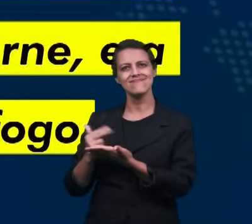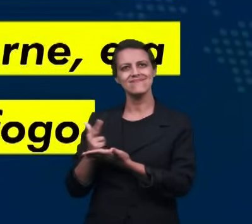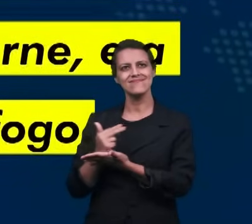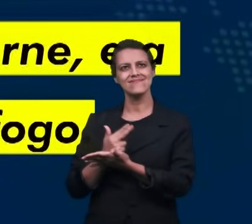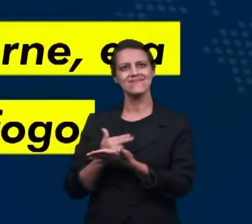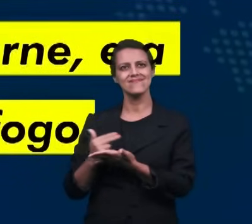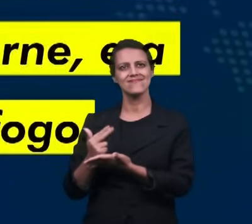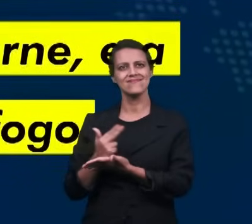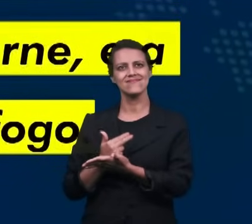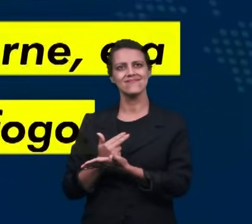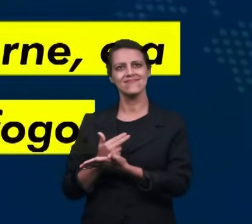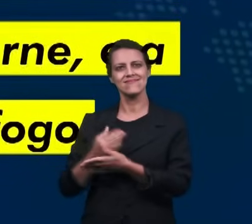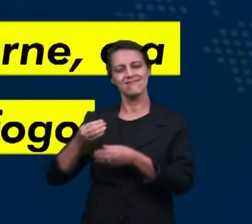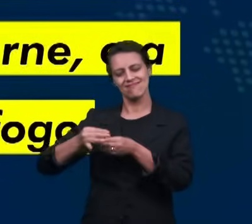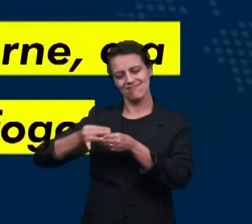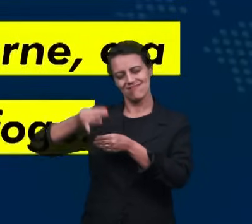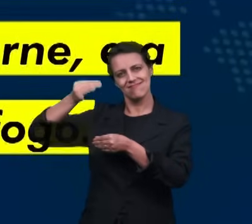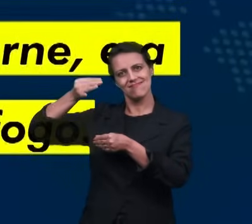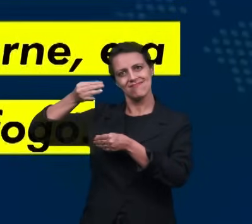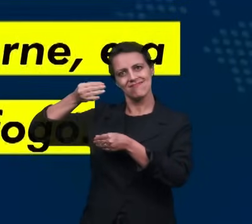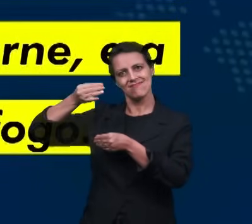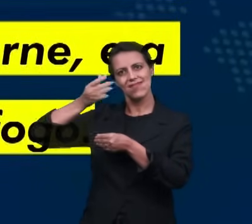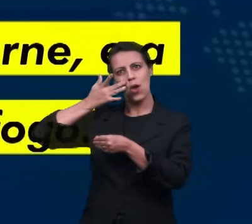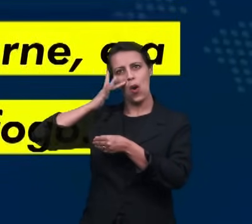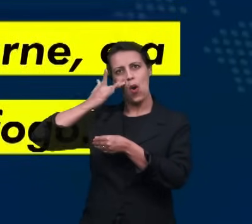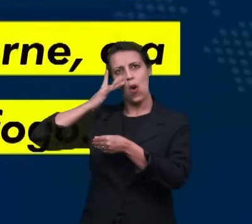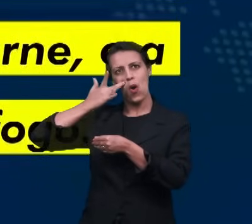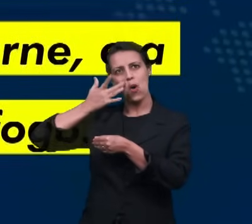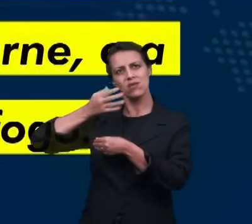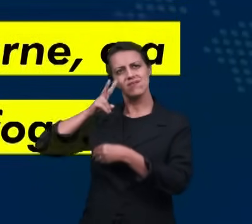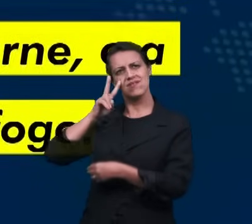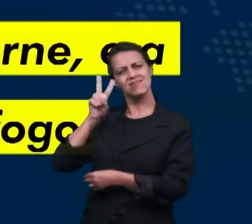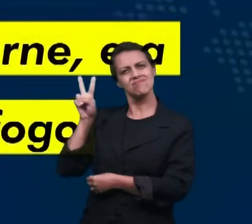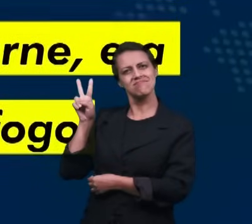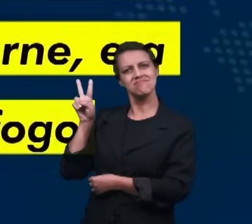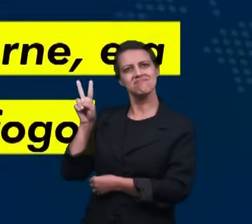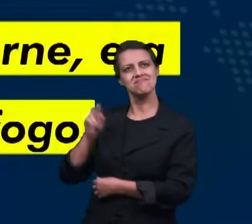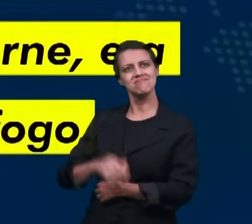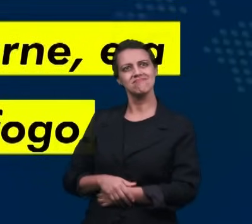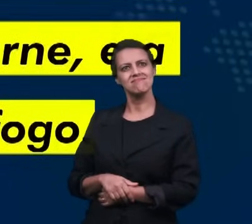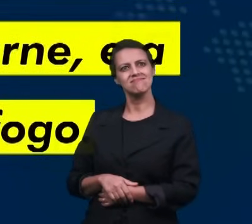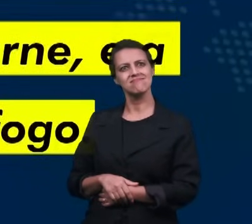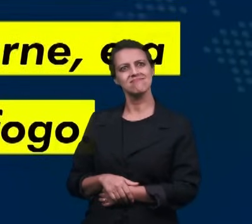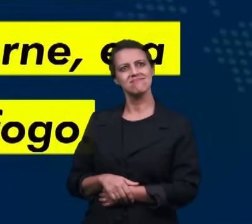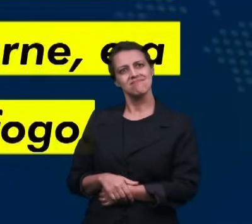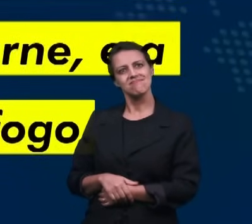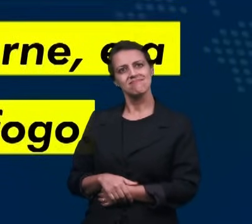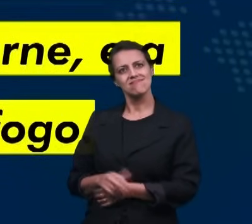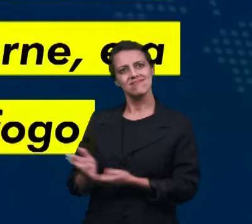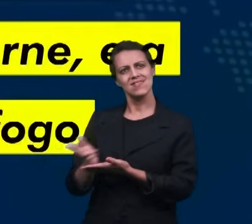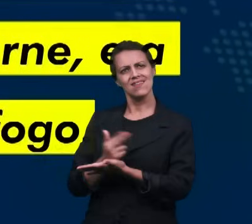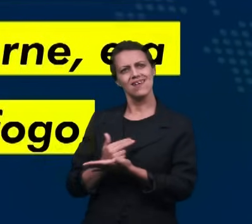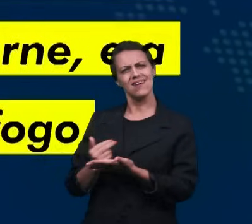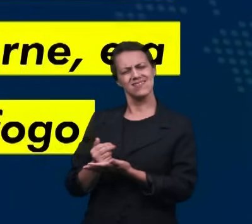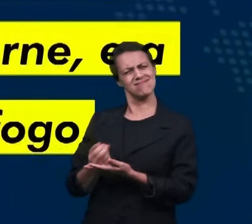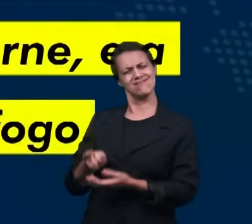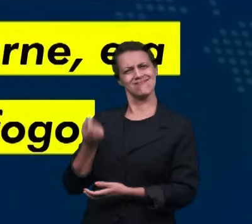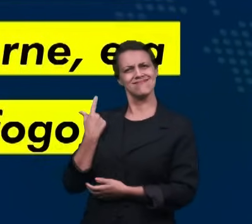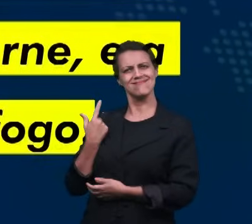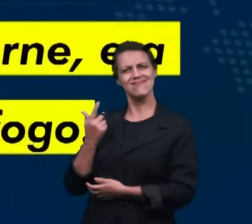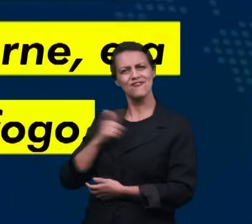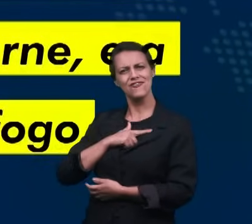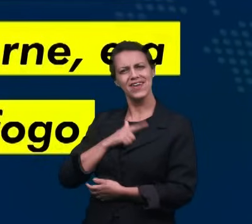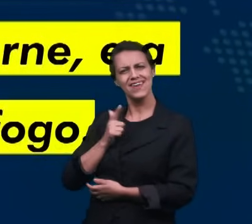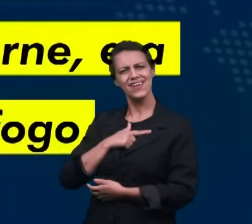a figura uma figura estilizada, até não é bom. A gente depois falou de tanta coisa boa, né? Mostrar um